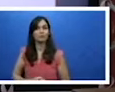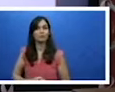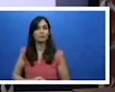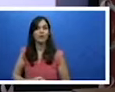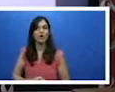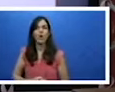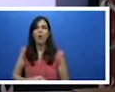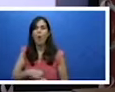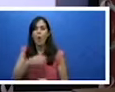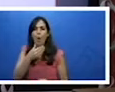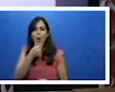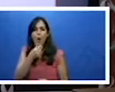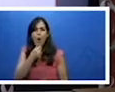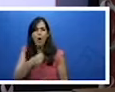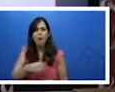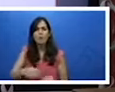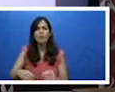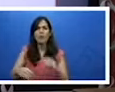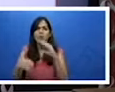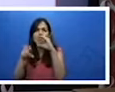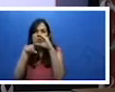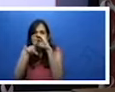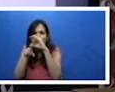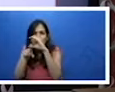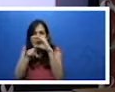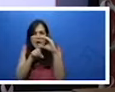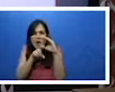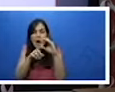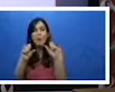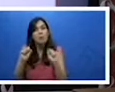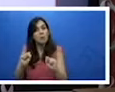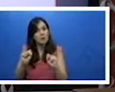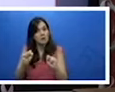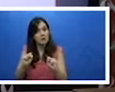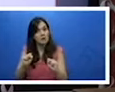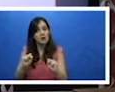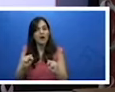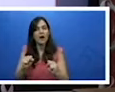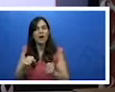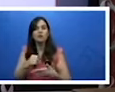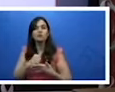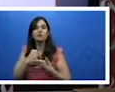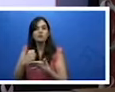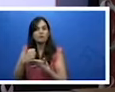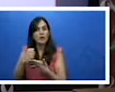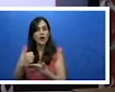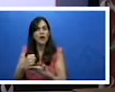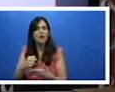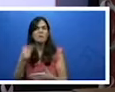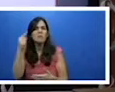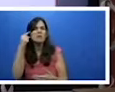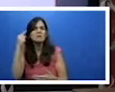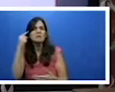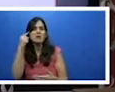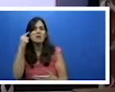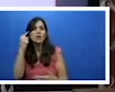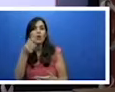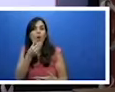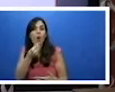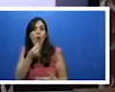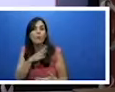detetive Ramos poderá concluir que o assassino de Dibinho é Cássio. ou qualquer outra